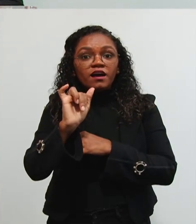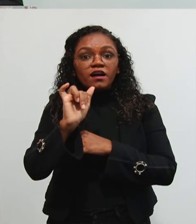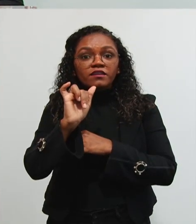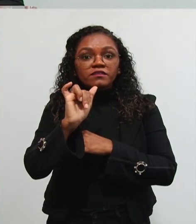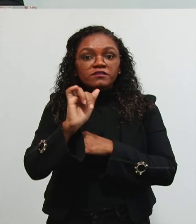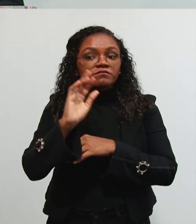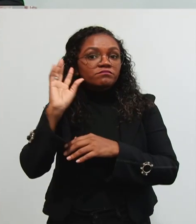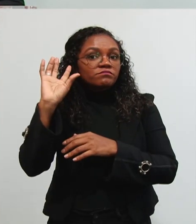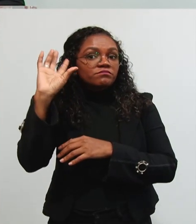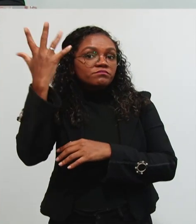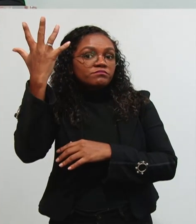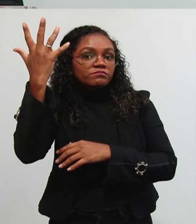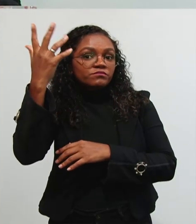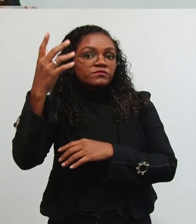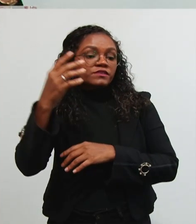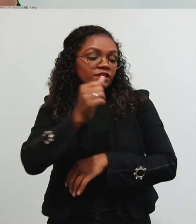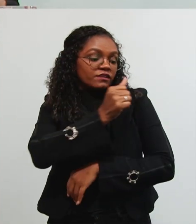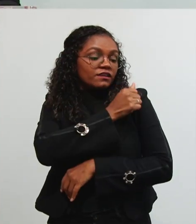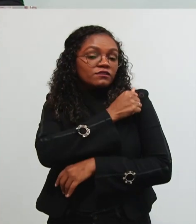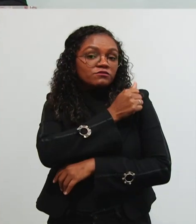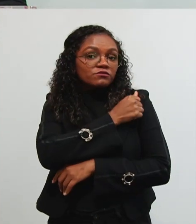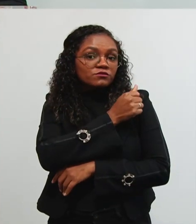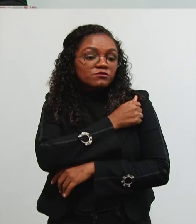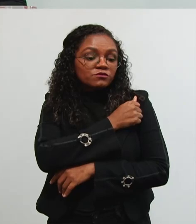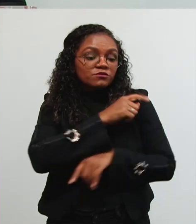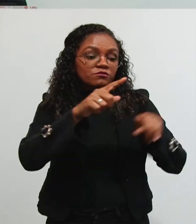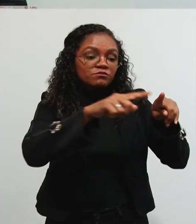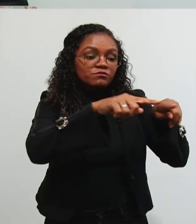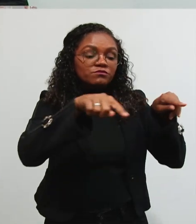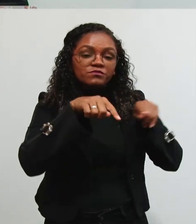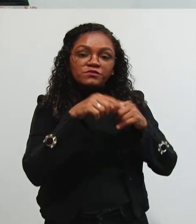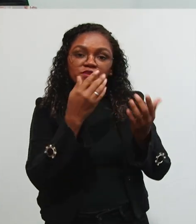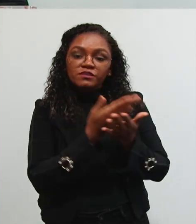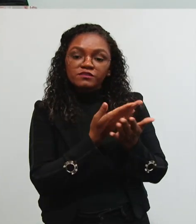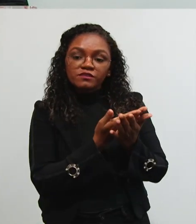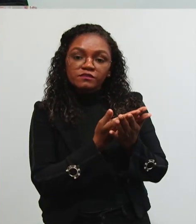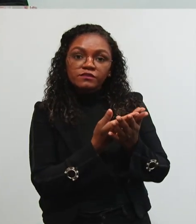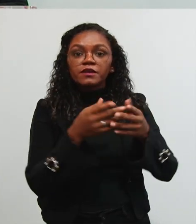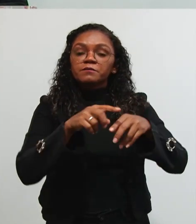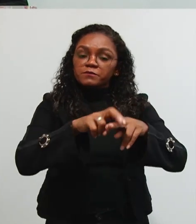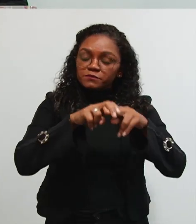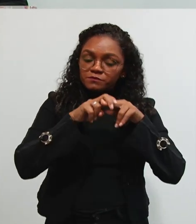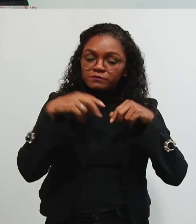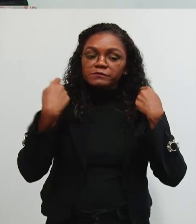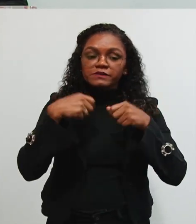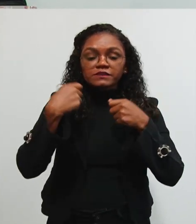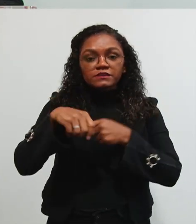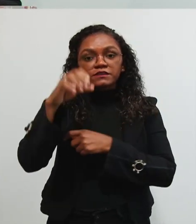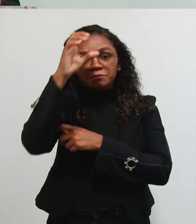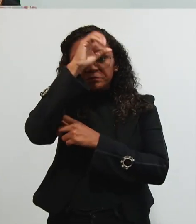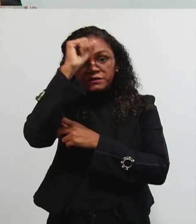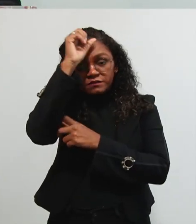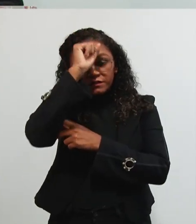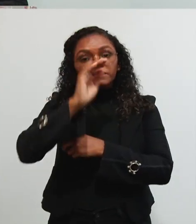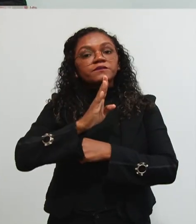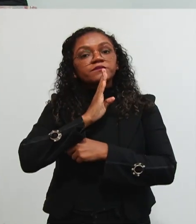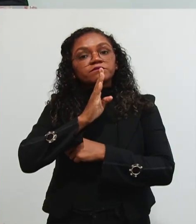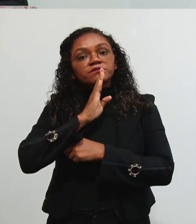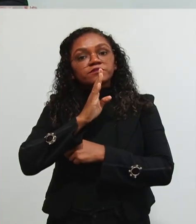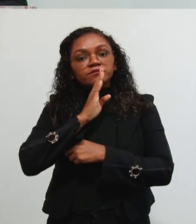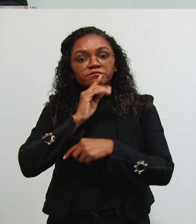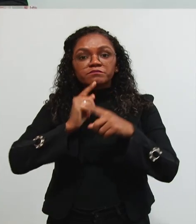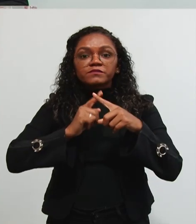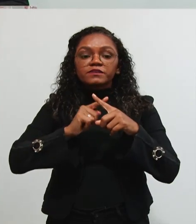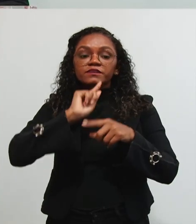né, com essa criança ali na nossa sala de aula. E nós temos que ter esse conhecimento, né, para que a gente possa